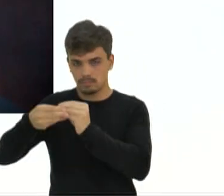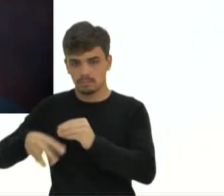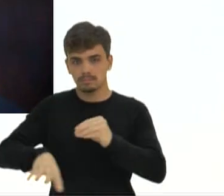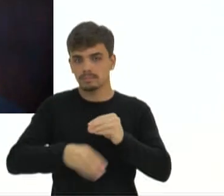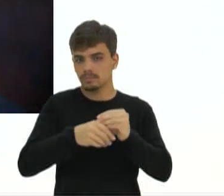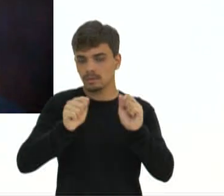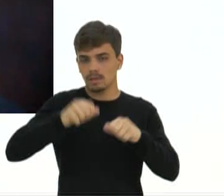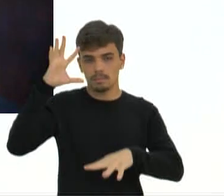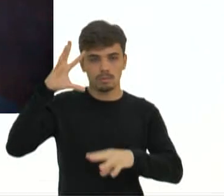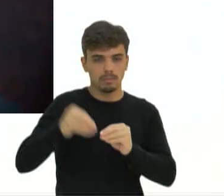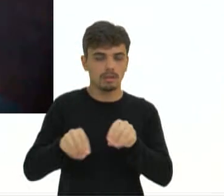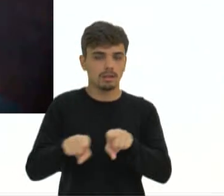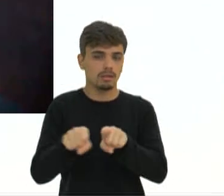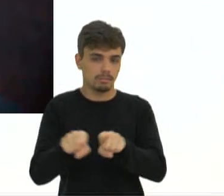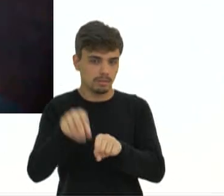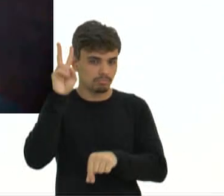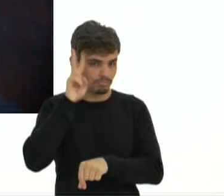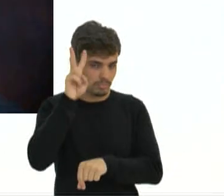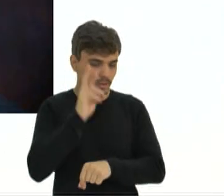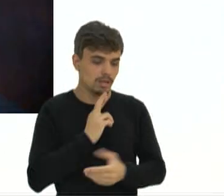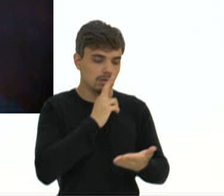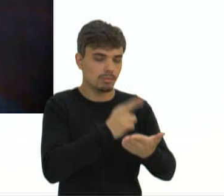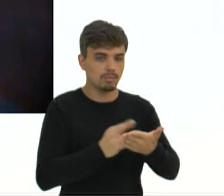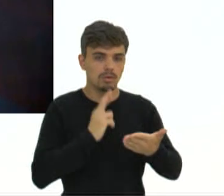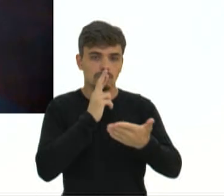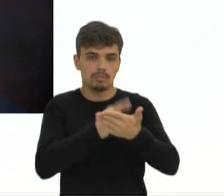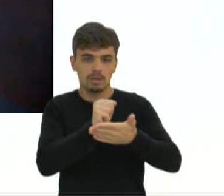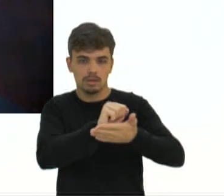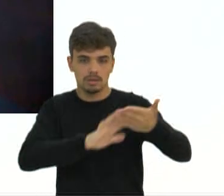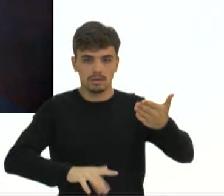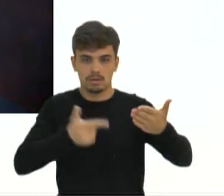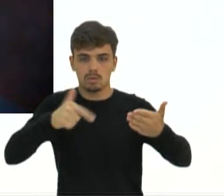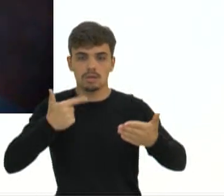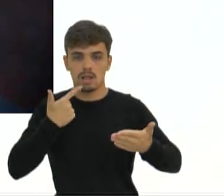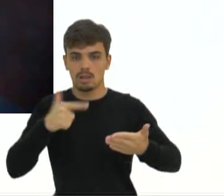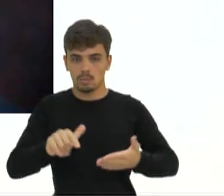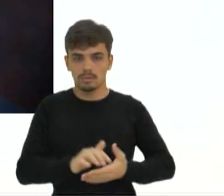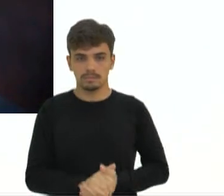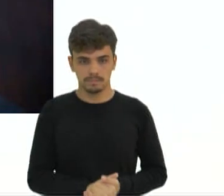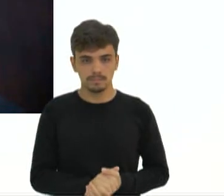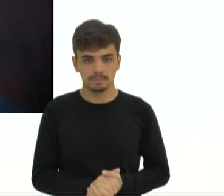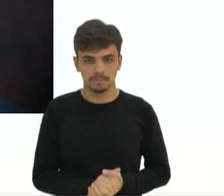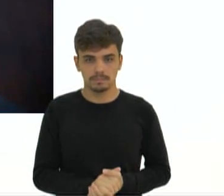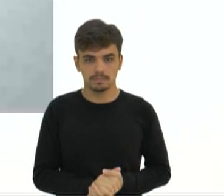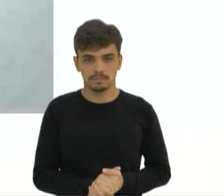gente consiga interpretar a história e responder as questões mesmo em outra língua.